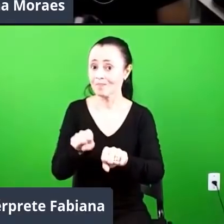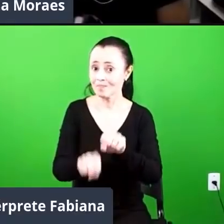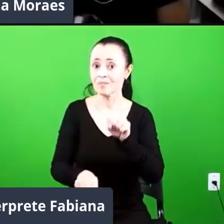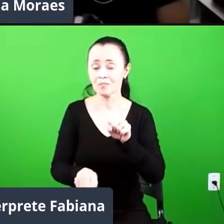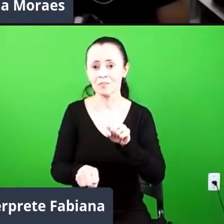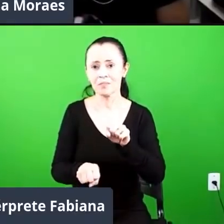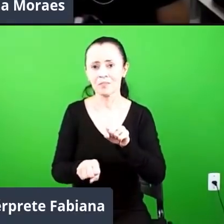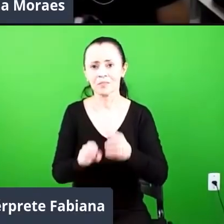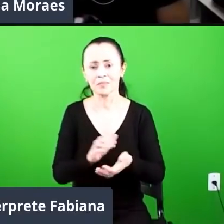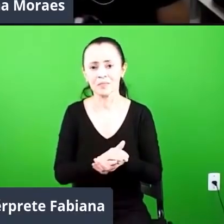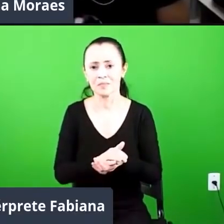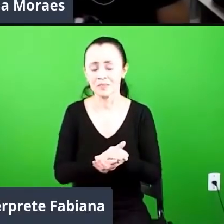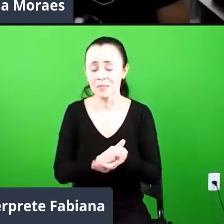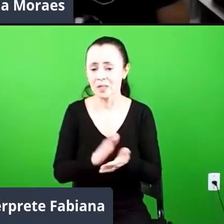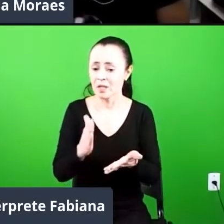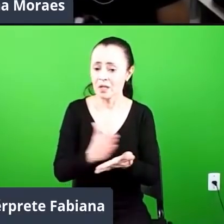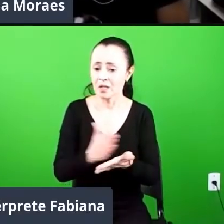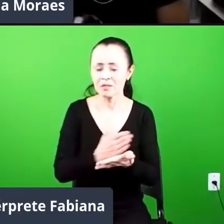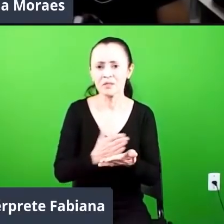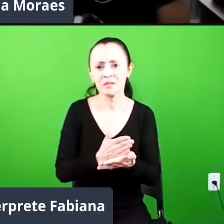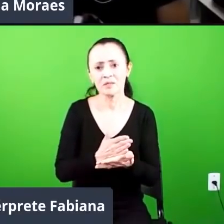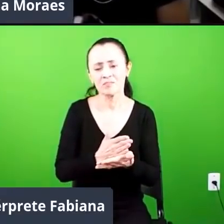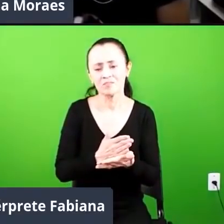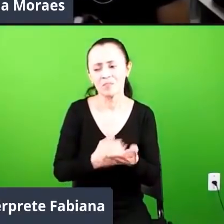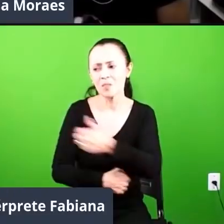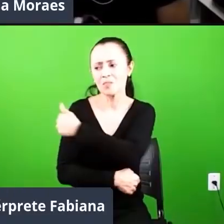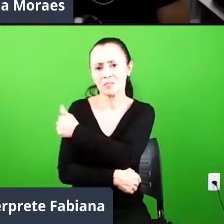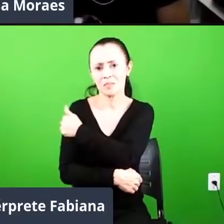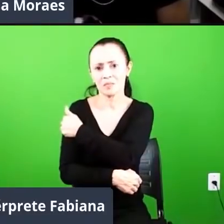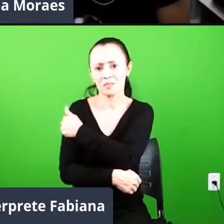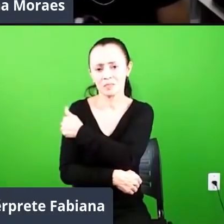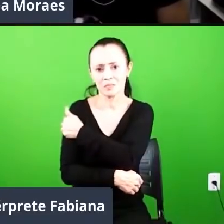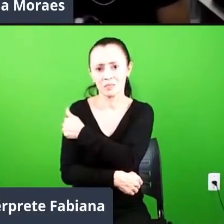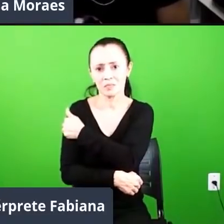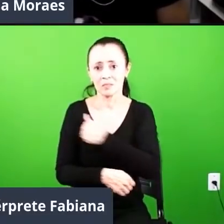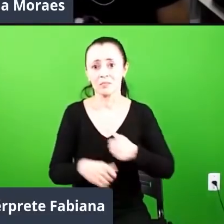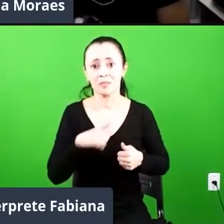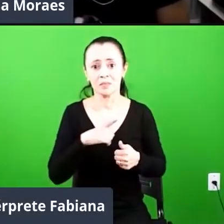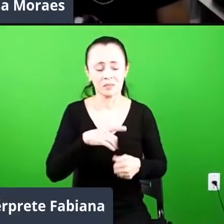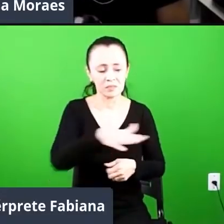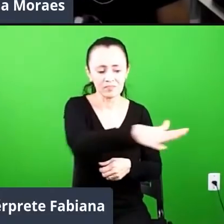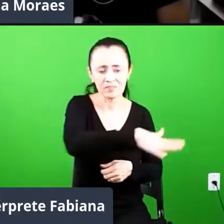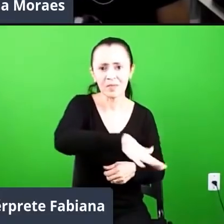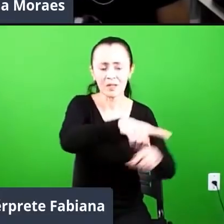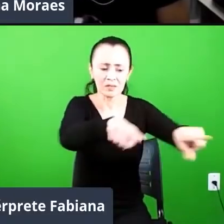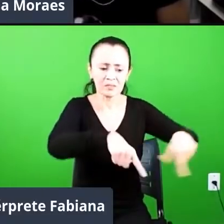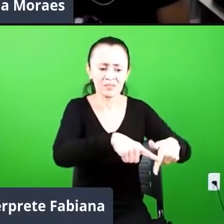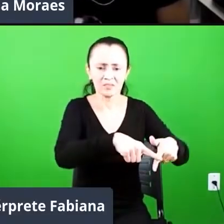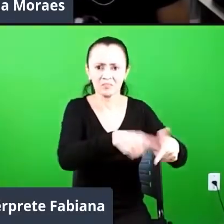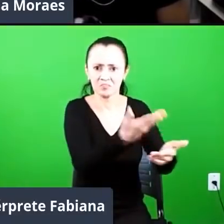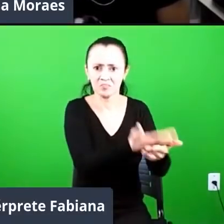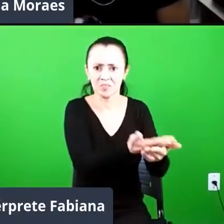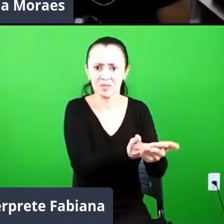dos estudantes. Nós temos alunos de uma sala de 30, que de repente eu tenho 20 acompanhando,